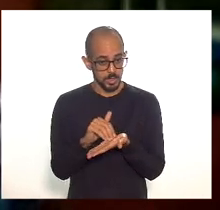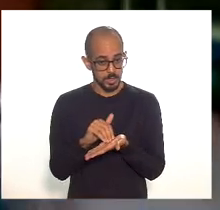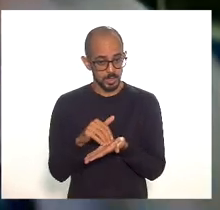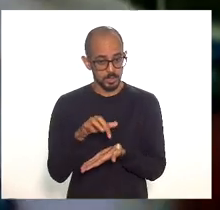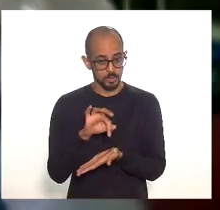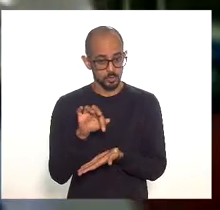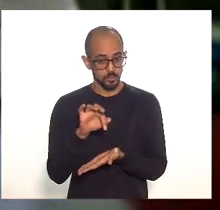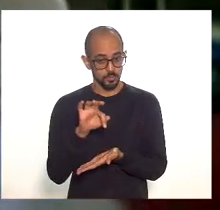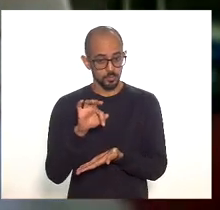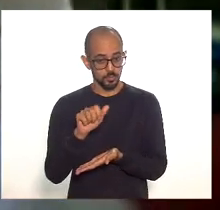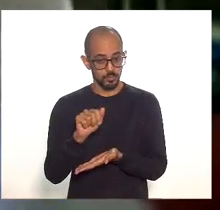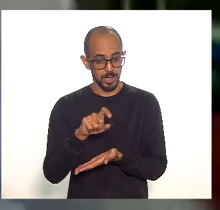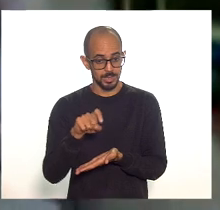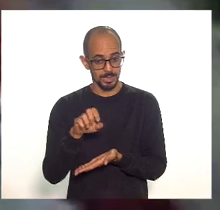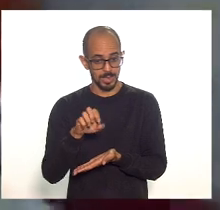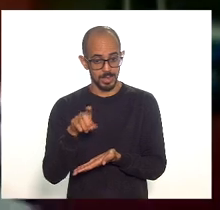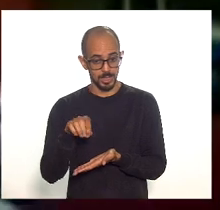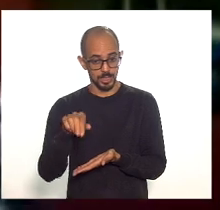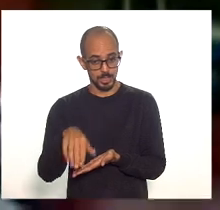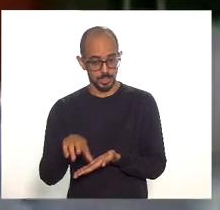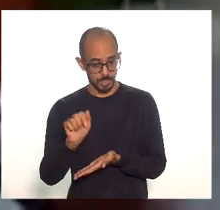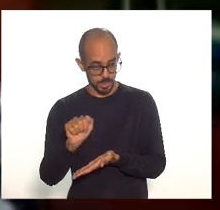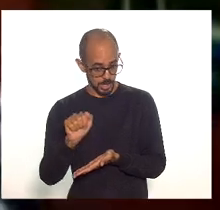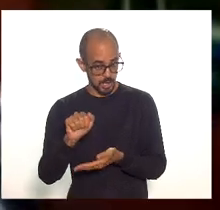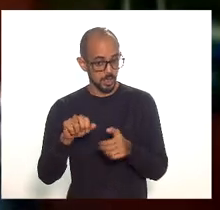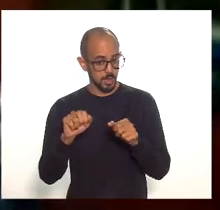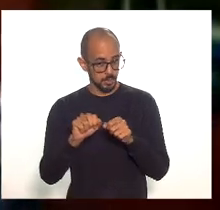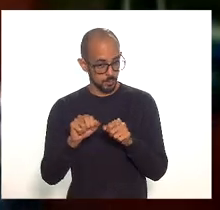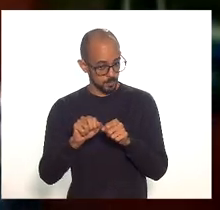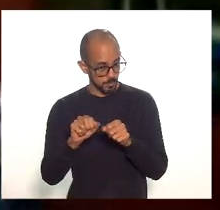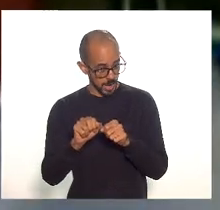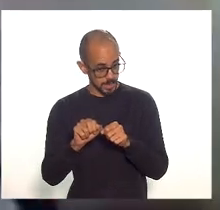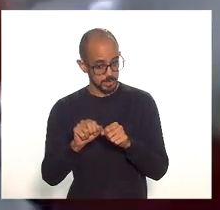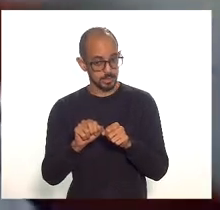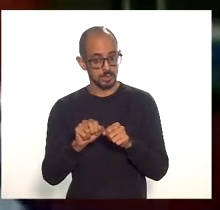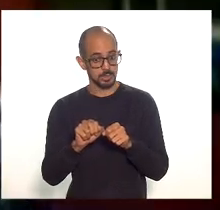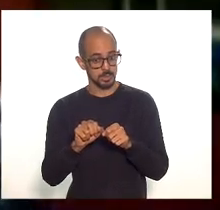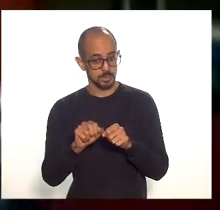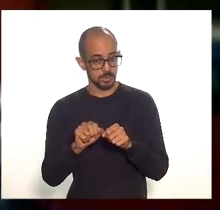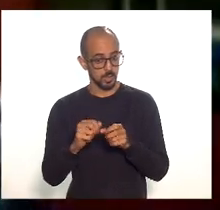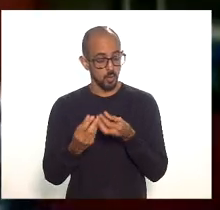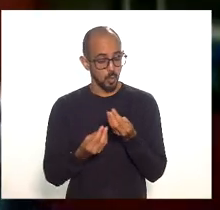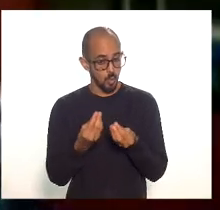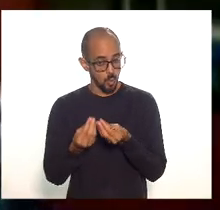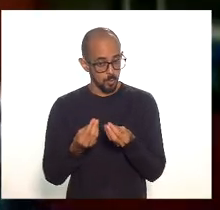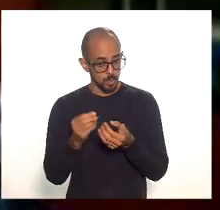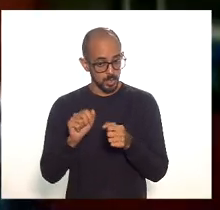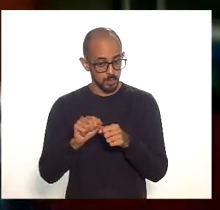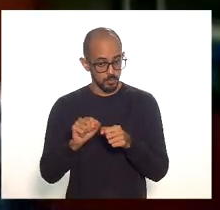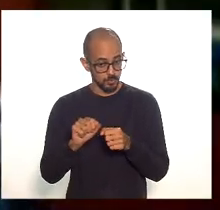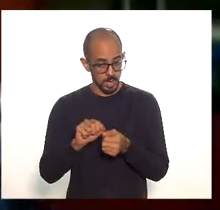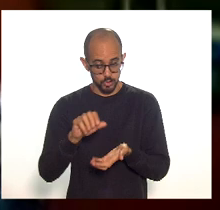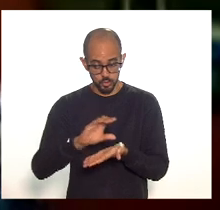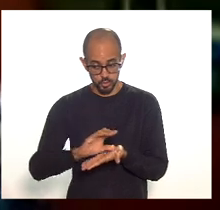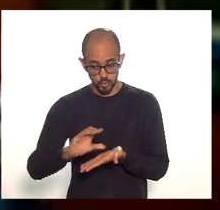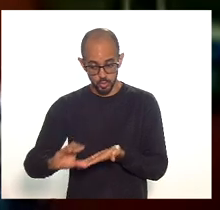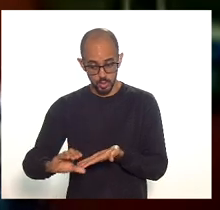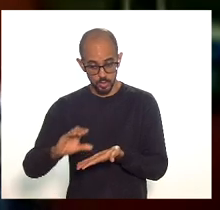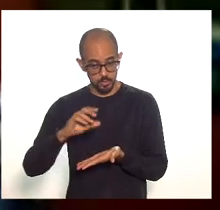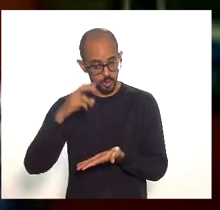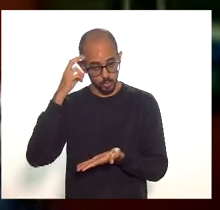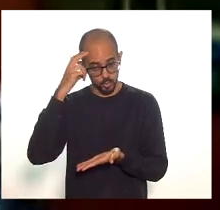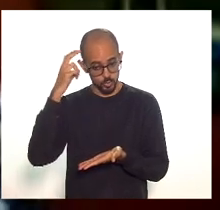Fazenda realmente coloca a porta de que forma os recursos destinados para a cultura.